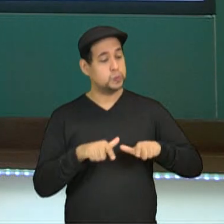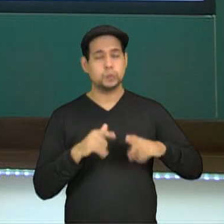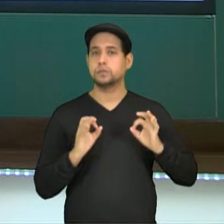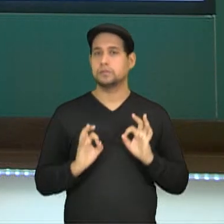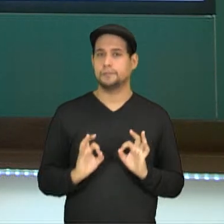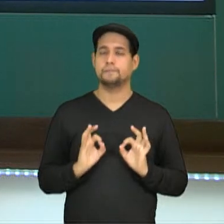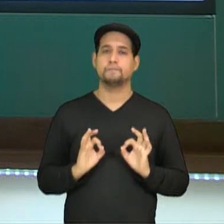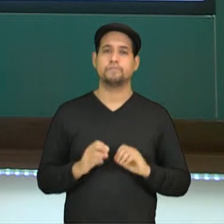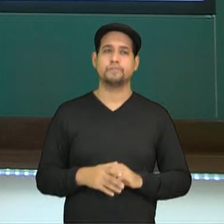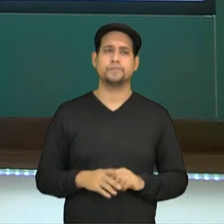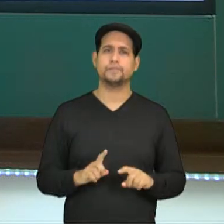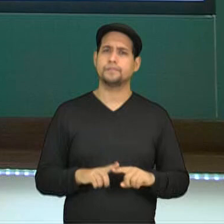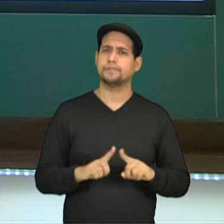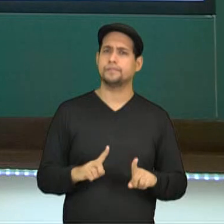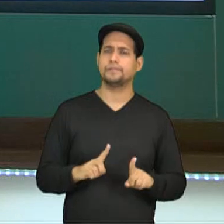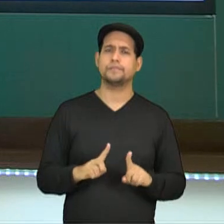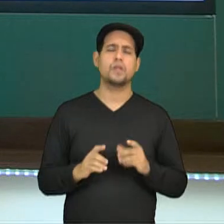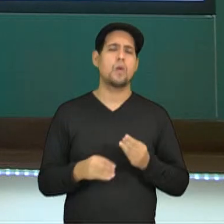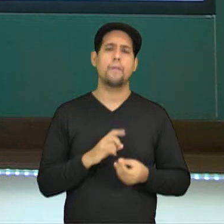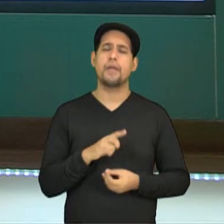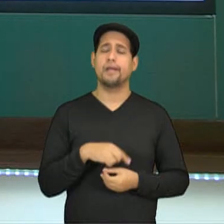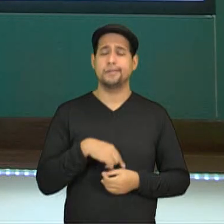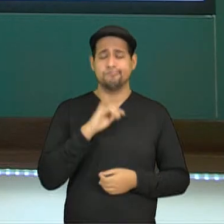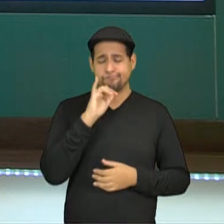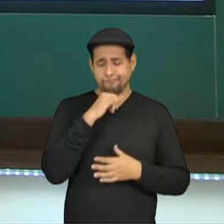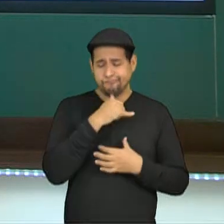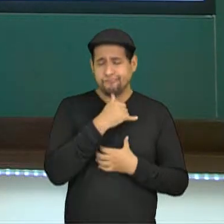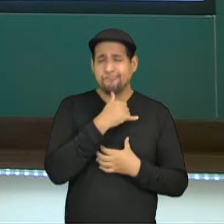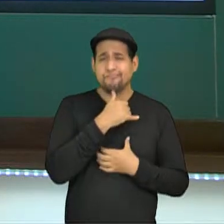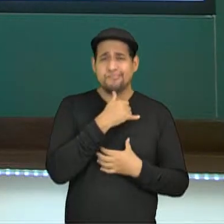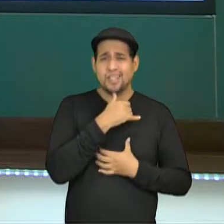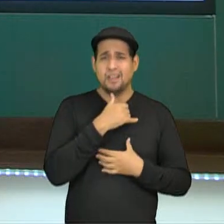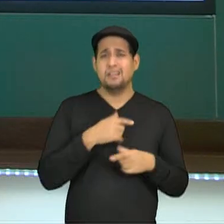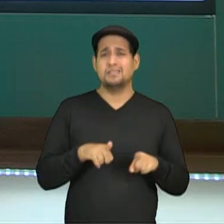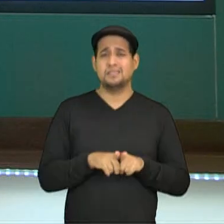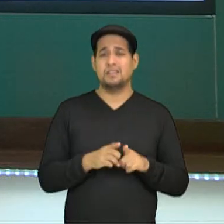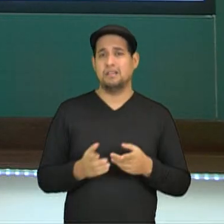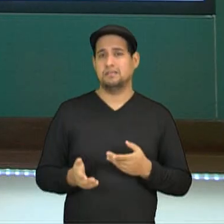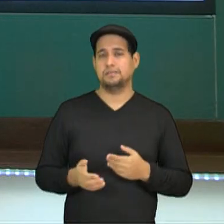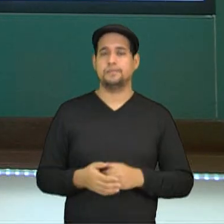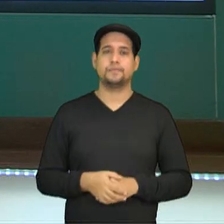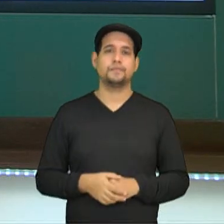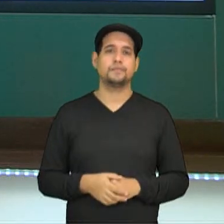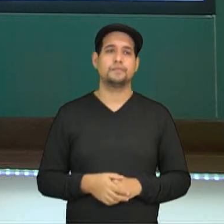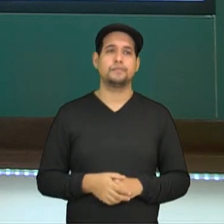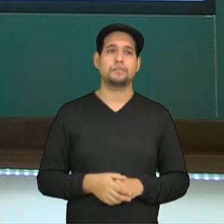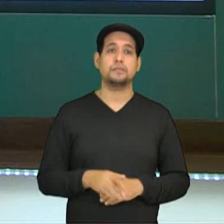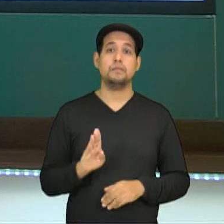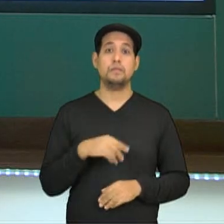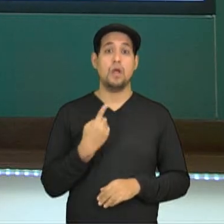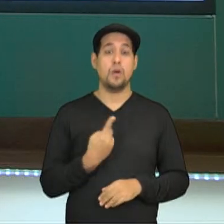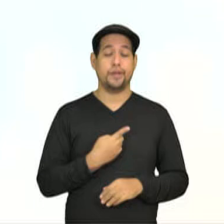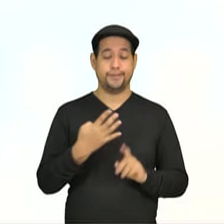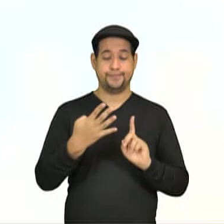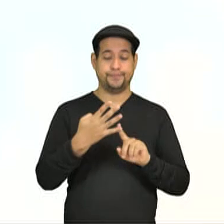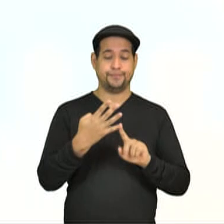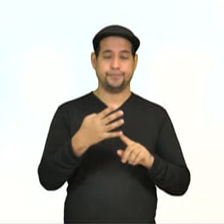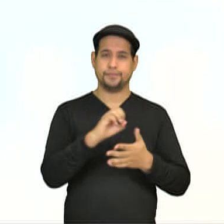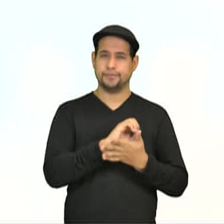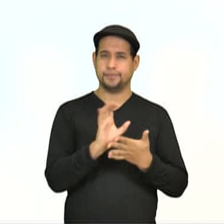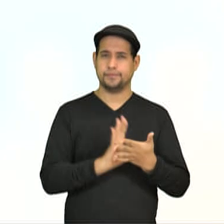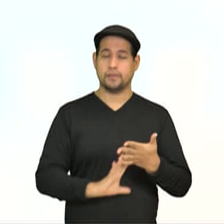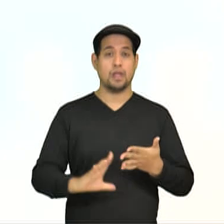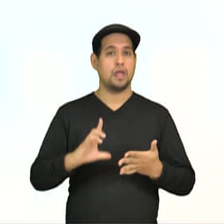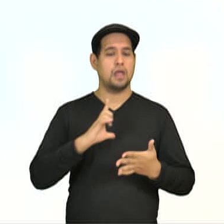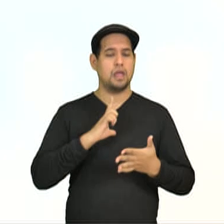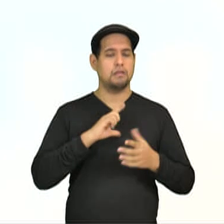trabalho. Né? E aí ele ficou então desiludido por conta disso, certo? E vamos então para a nossa quarta atividade. Eu tenho